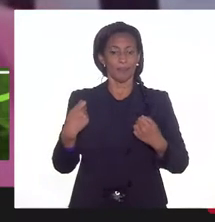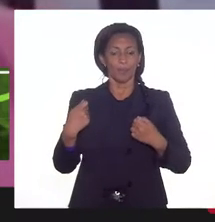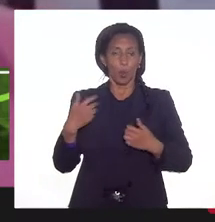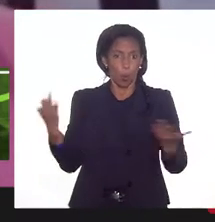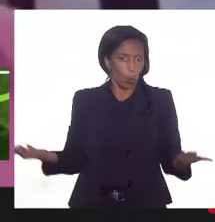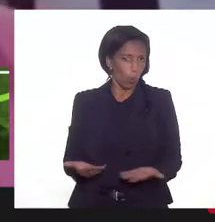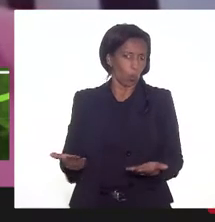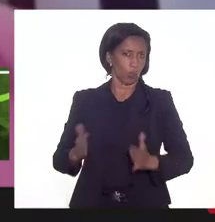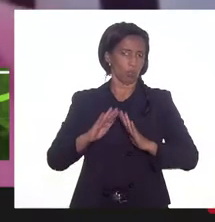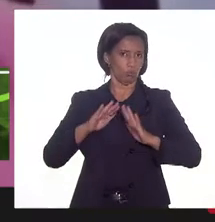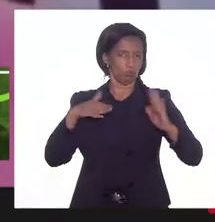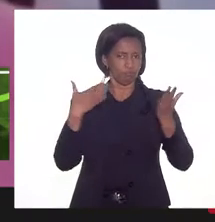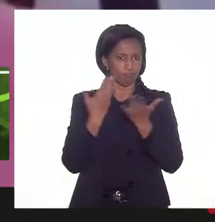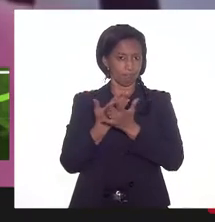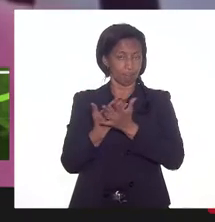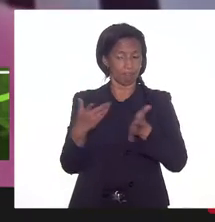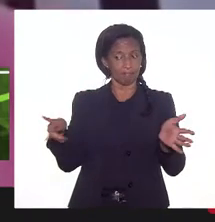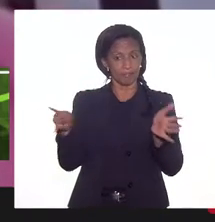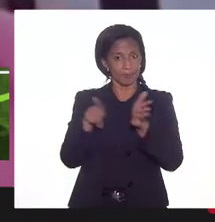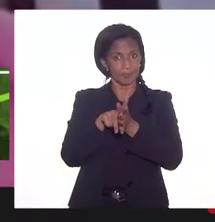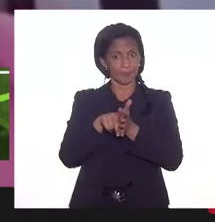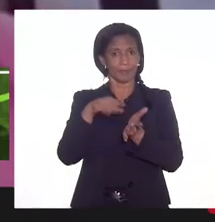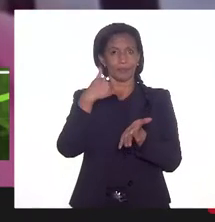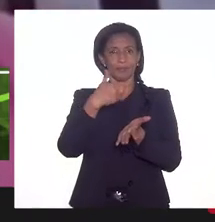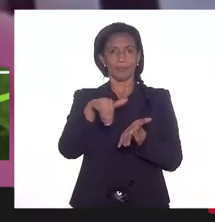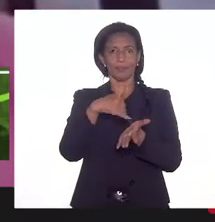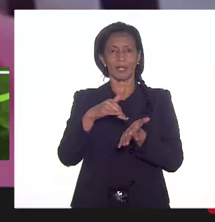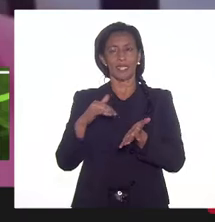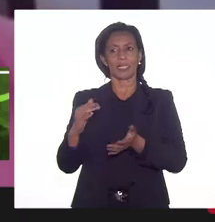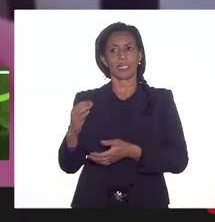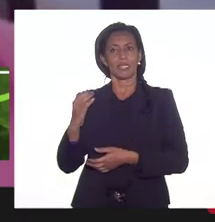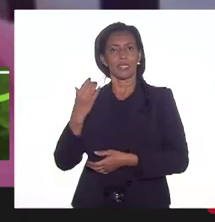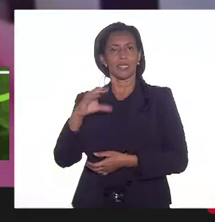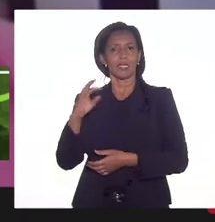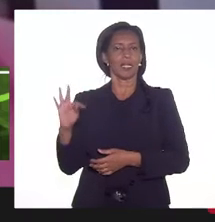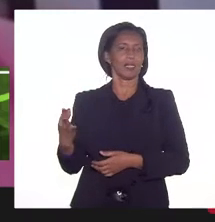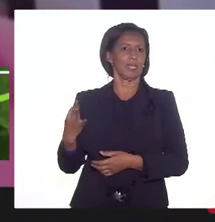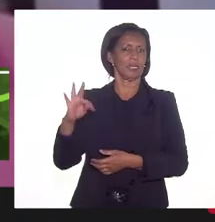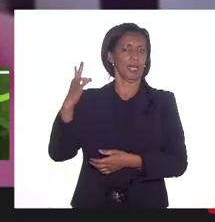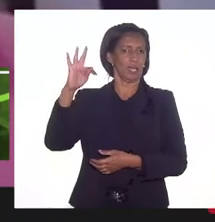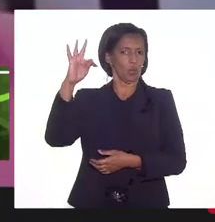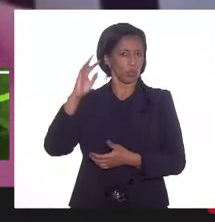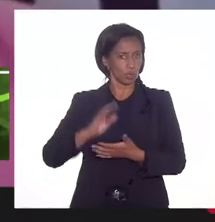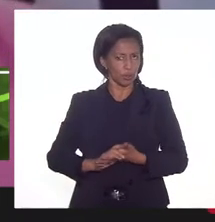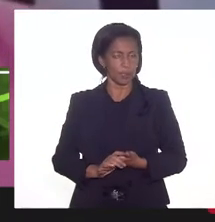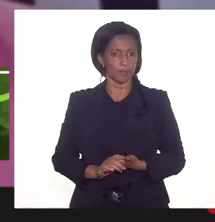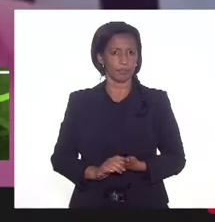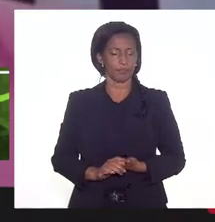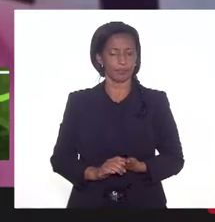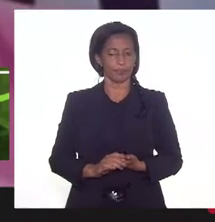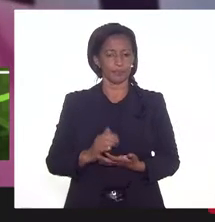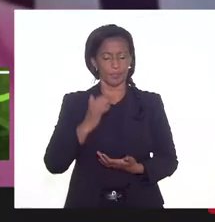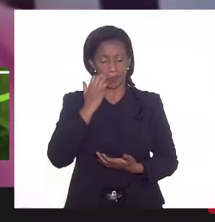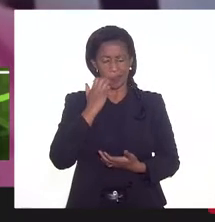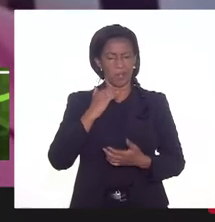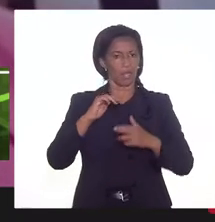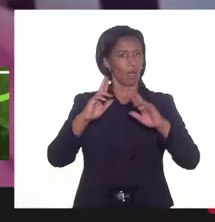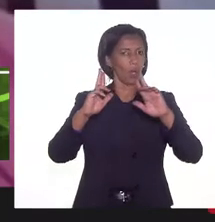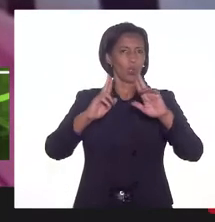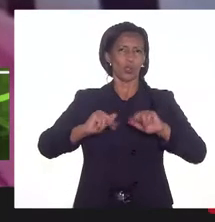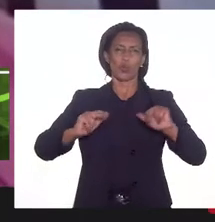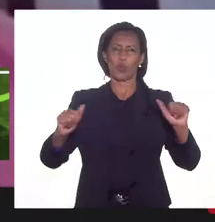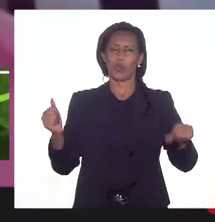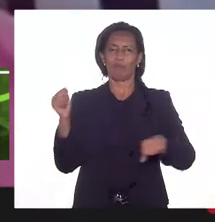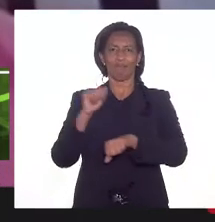hoje a escola Martins Pena pertence à Secretaria de Ciência e Tecnologia Fundação de Após Escola Técnica mas nunca deixou de ser da